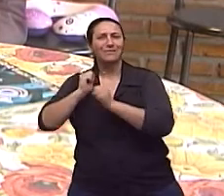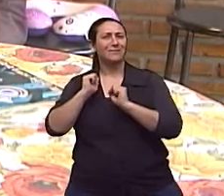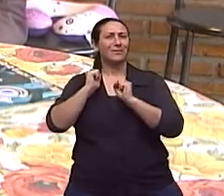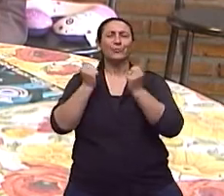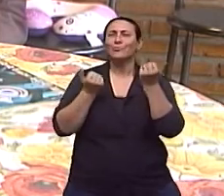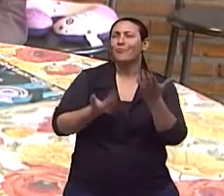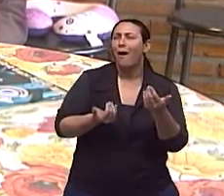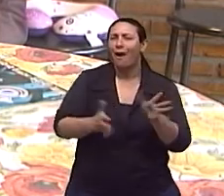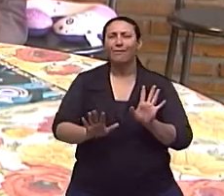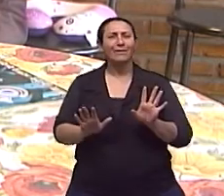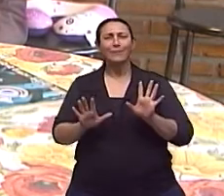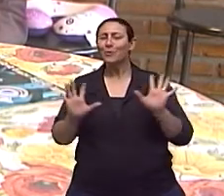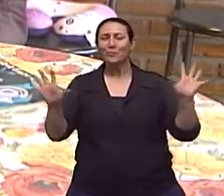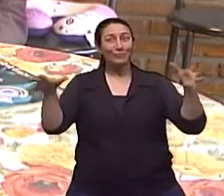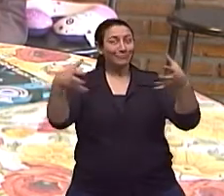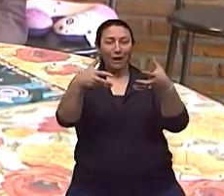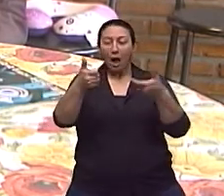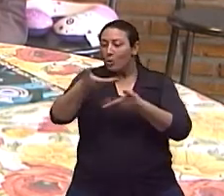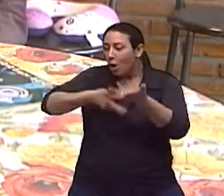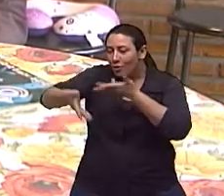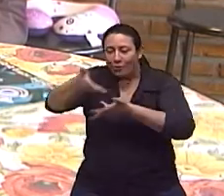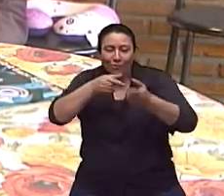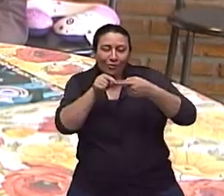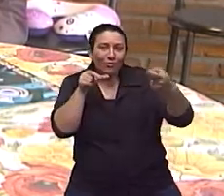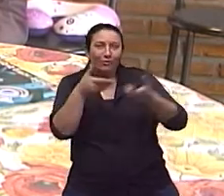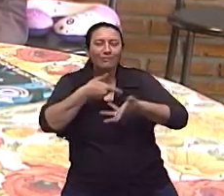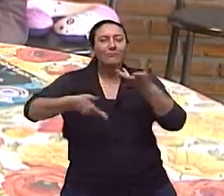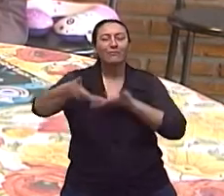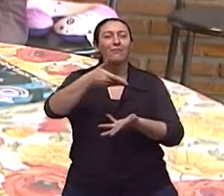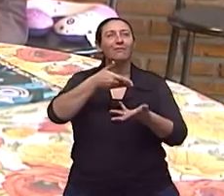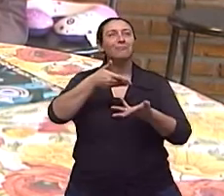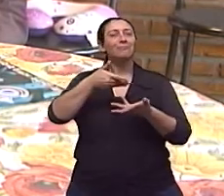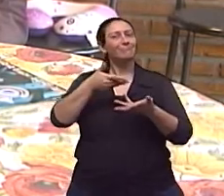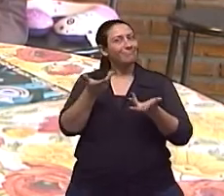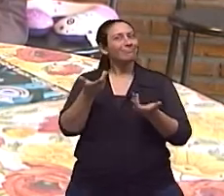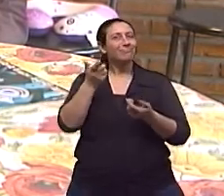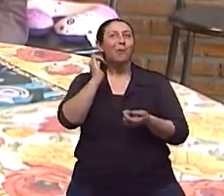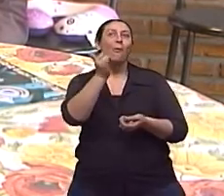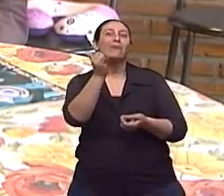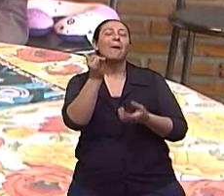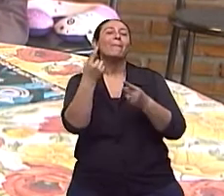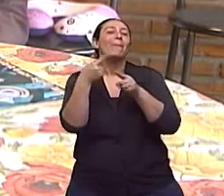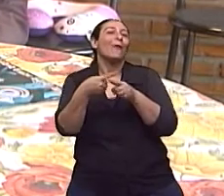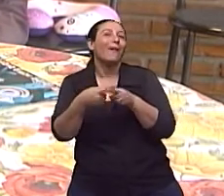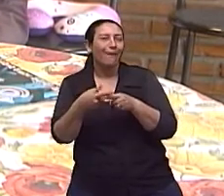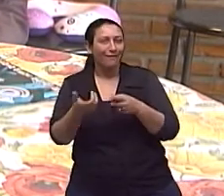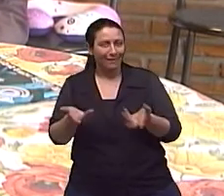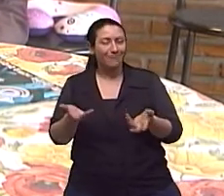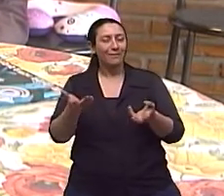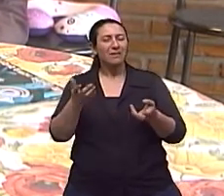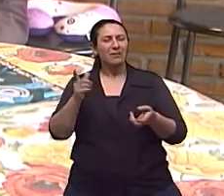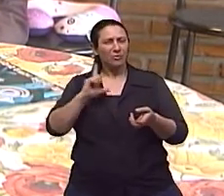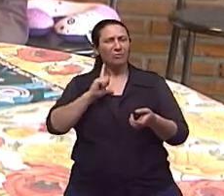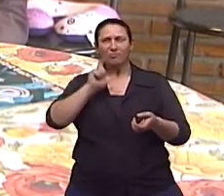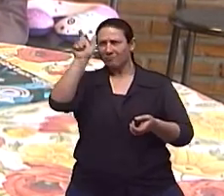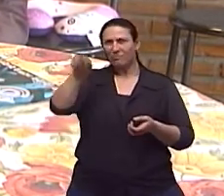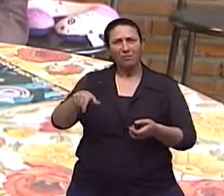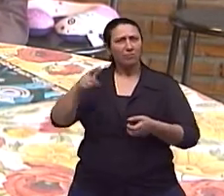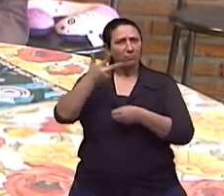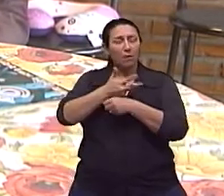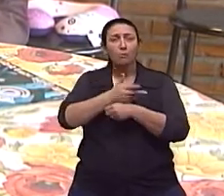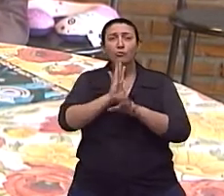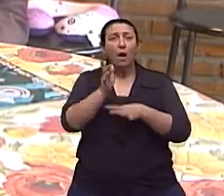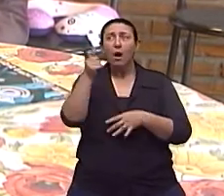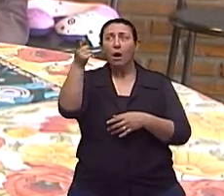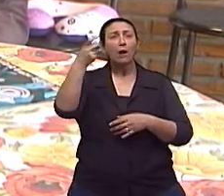jovens todos naquela coisa de trocar suas figurinha então contar o porquê né tinha um dos Senhores mesmo que já tava